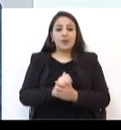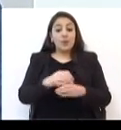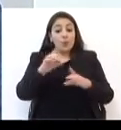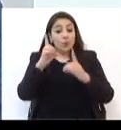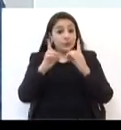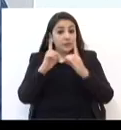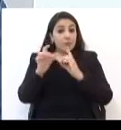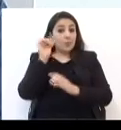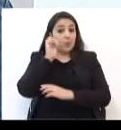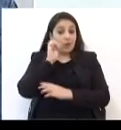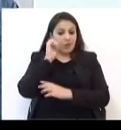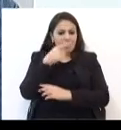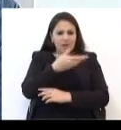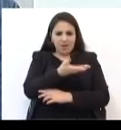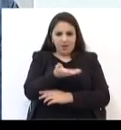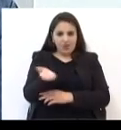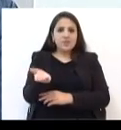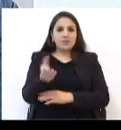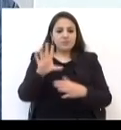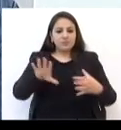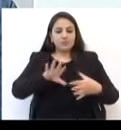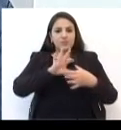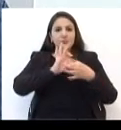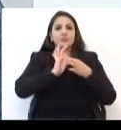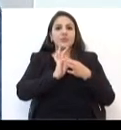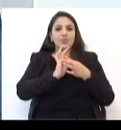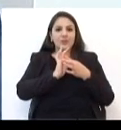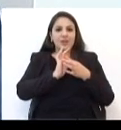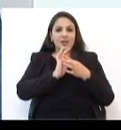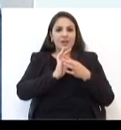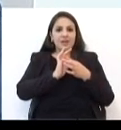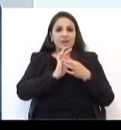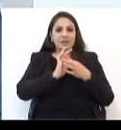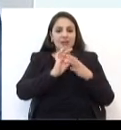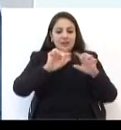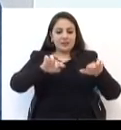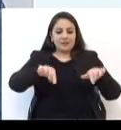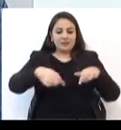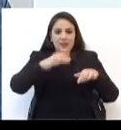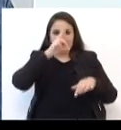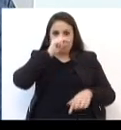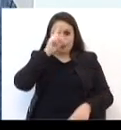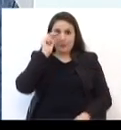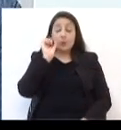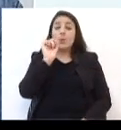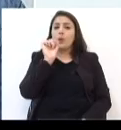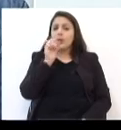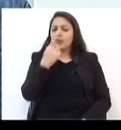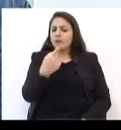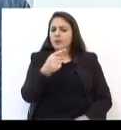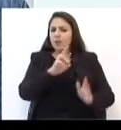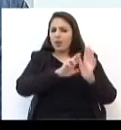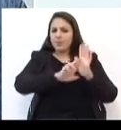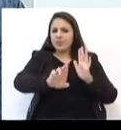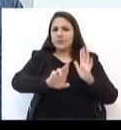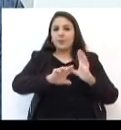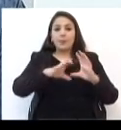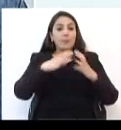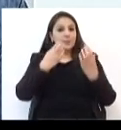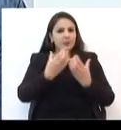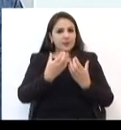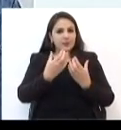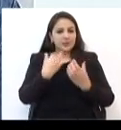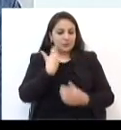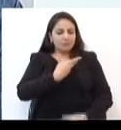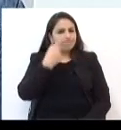da mulher. Essas coordenadorias, elas são vinculadas ao gabinete do prefeito. O que isso representa para a comunidade